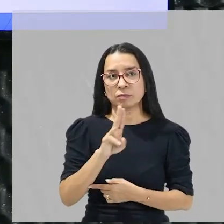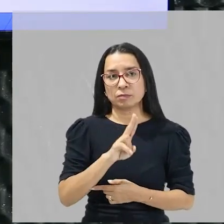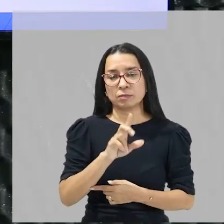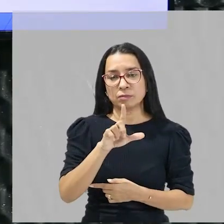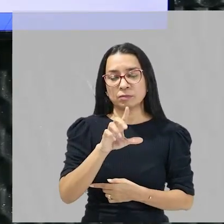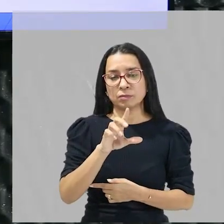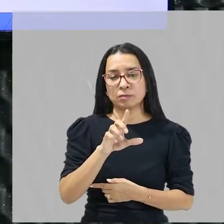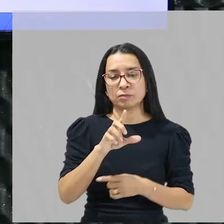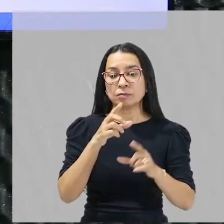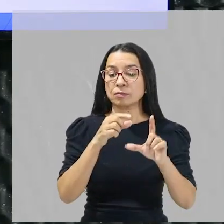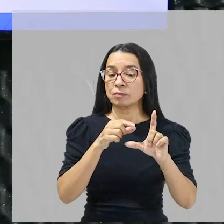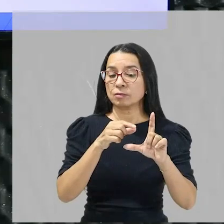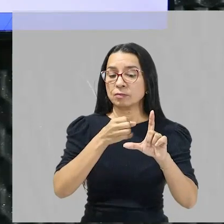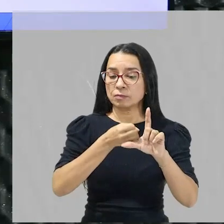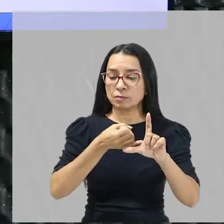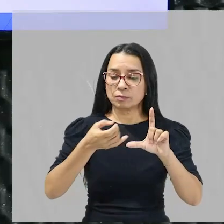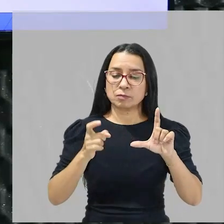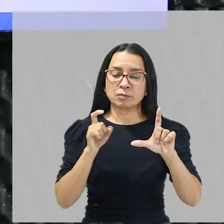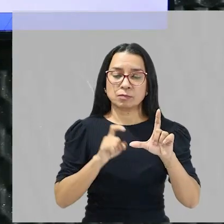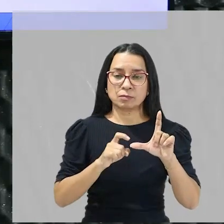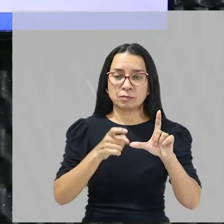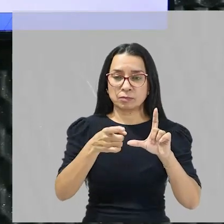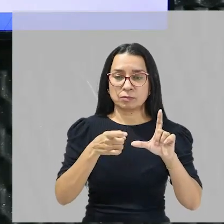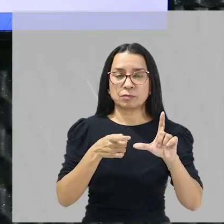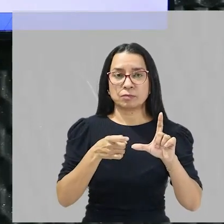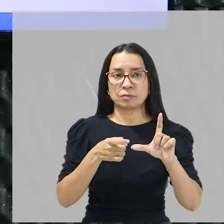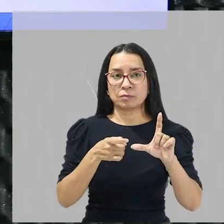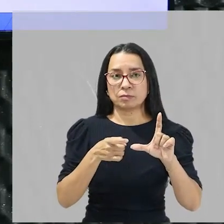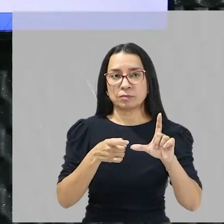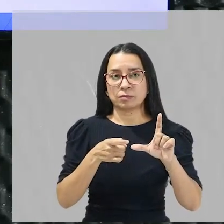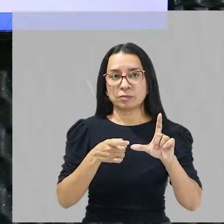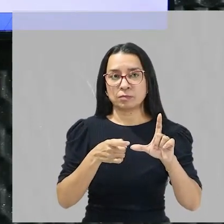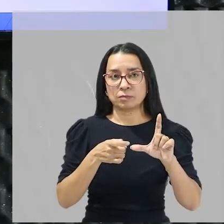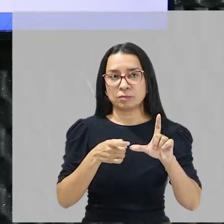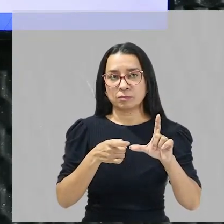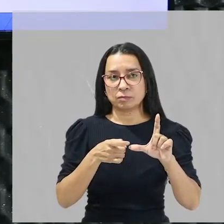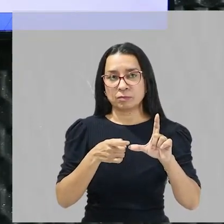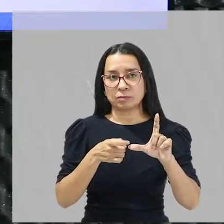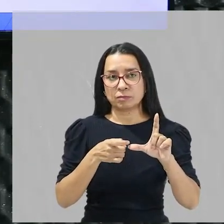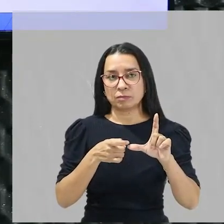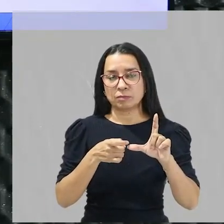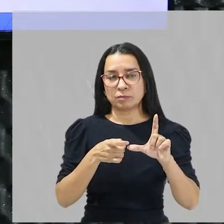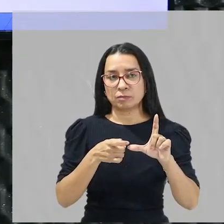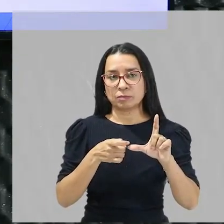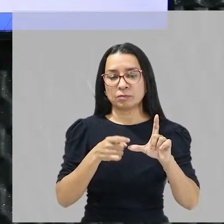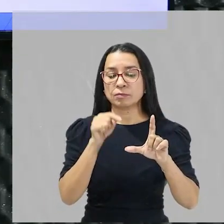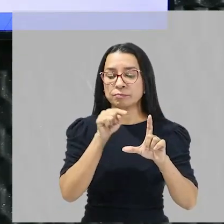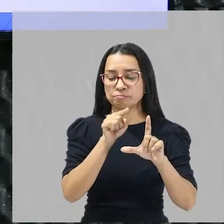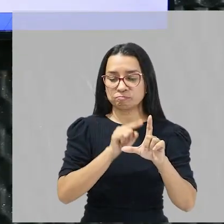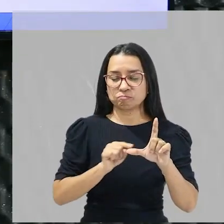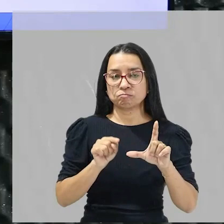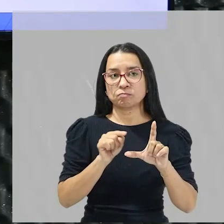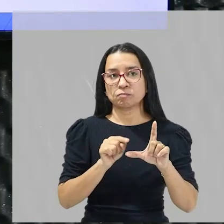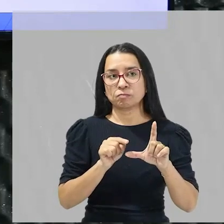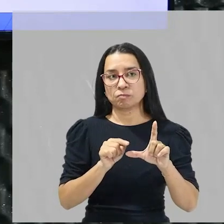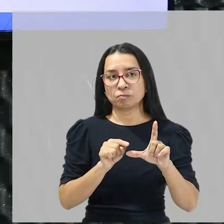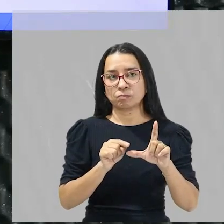log de x, não é isso? Não foi assim que estava lá? No meio, log de x, eu peguei lá dentro do logaritmo,